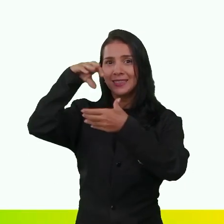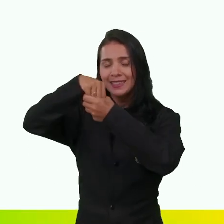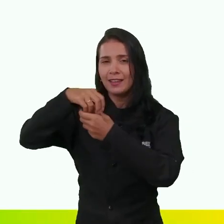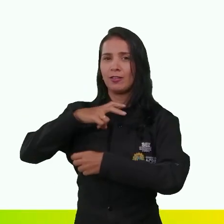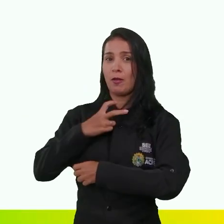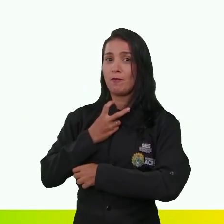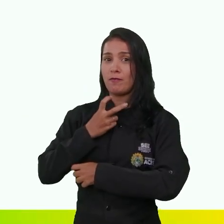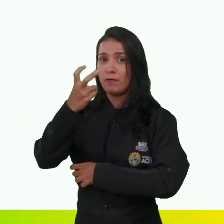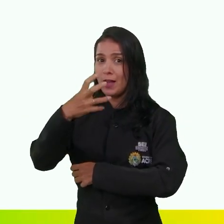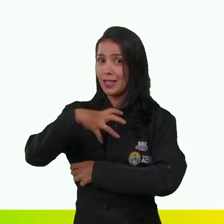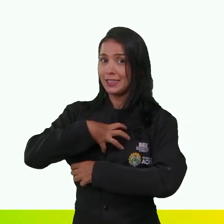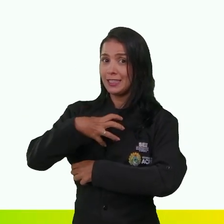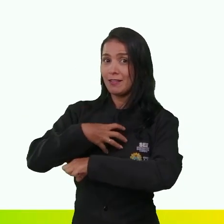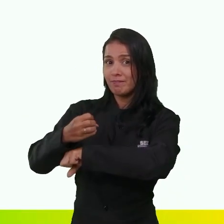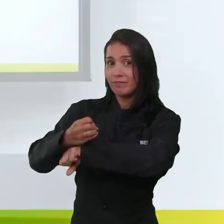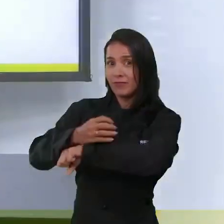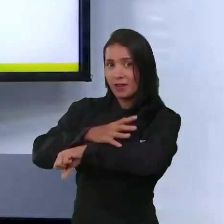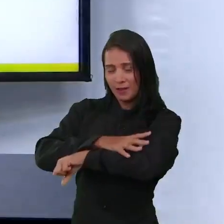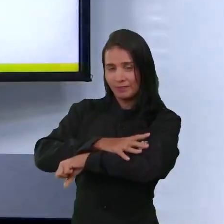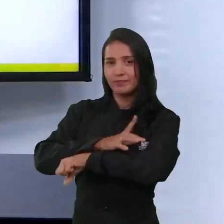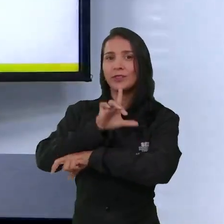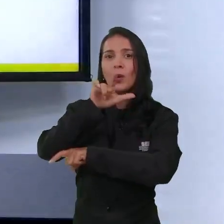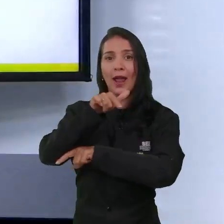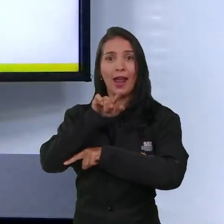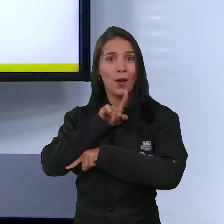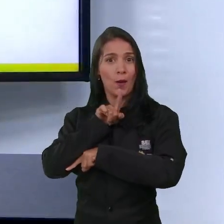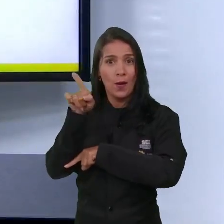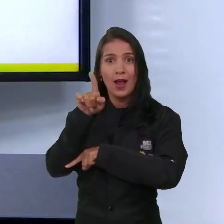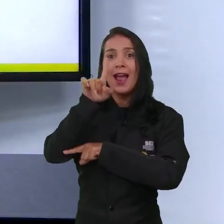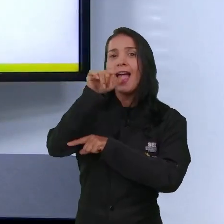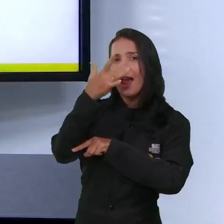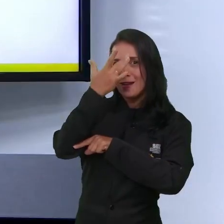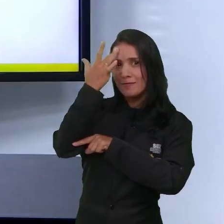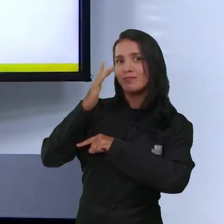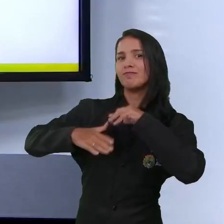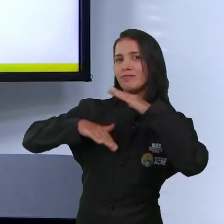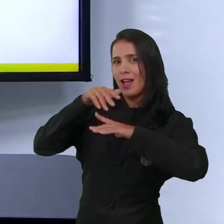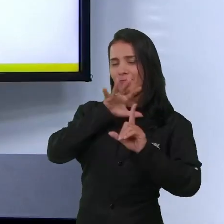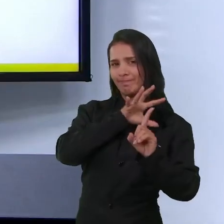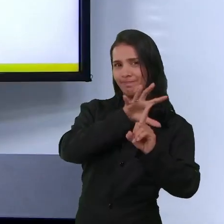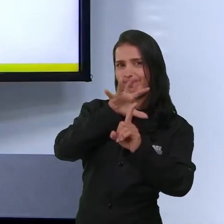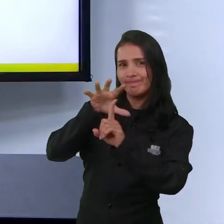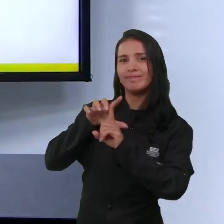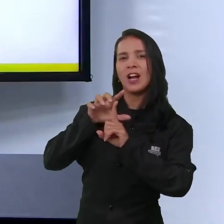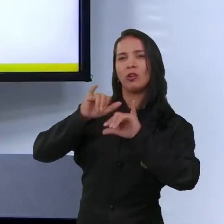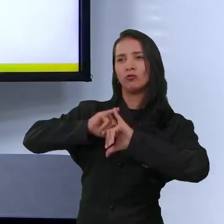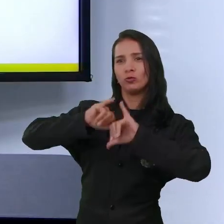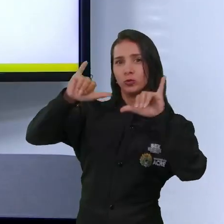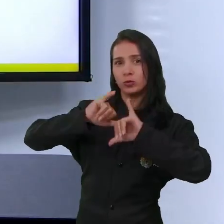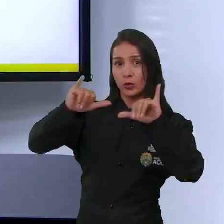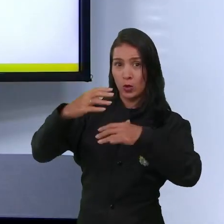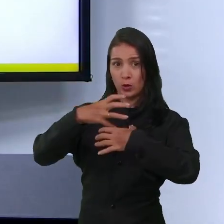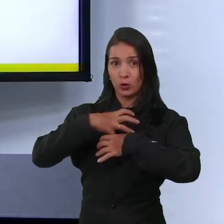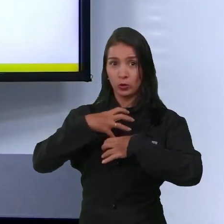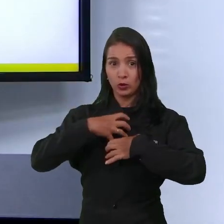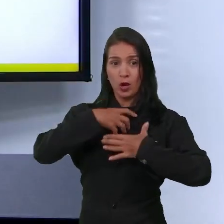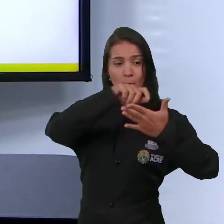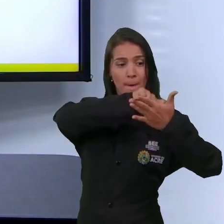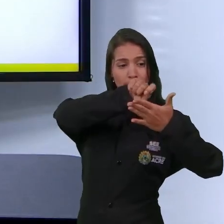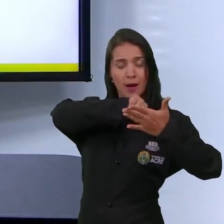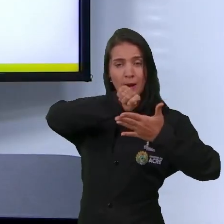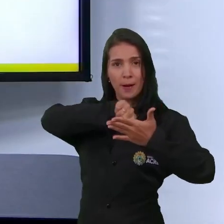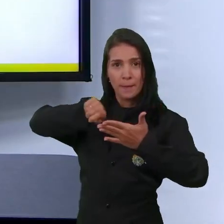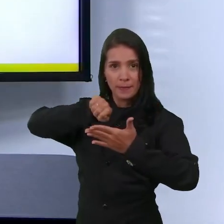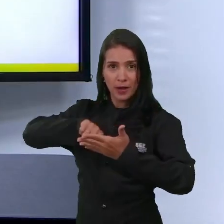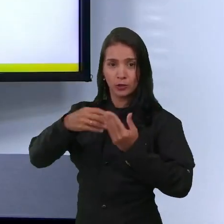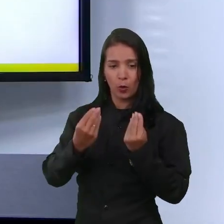e emoção. Então, é isso que o influenciador lá vai noticiar sobre algo, ele vai o quê? Ele vai